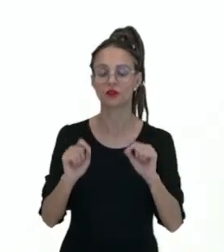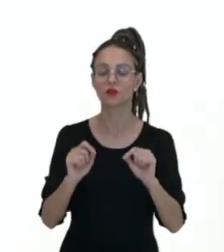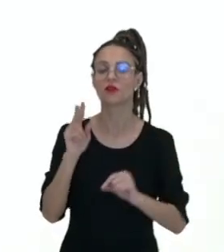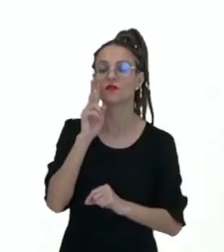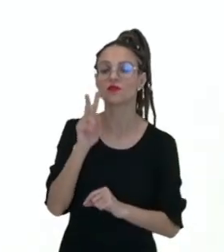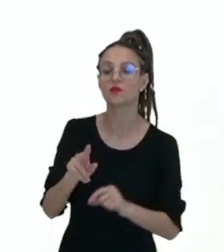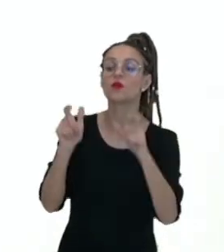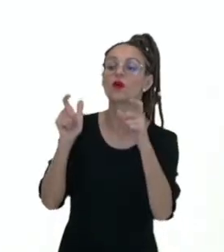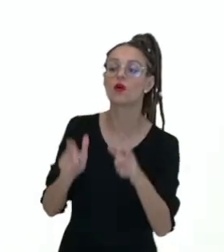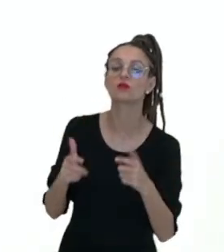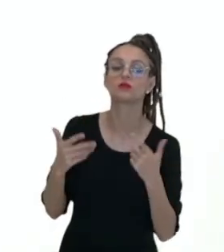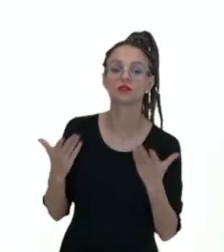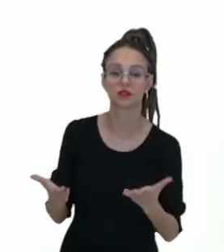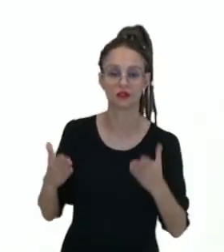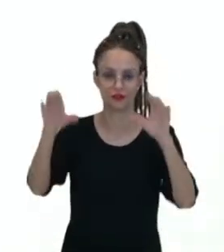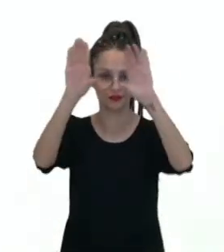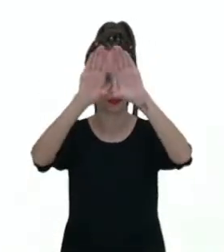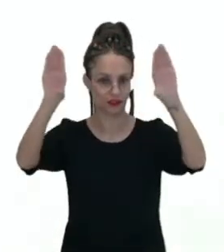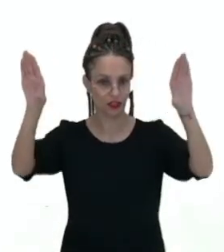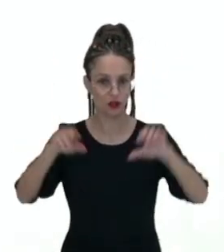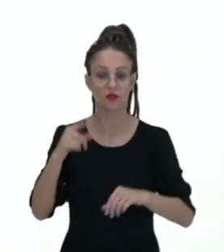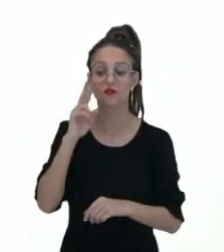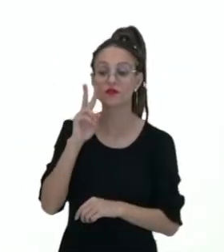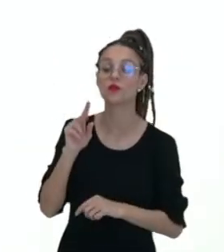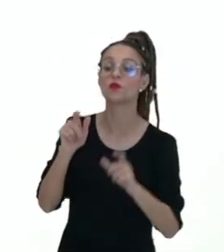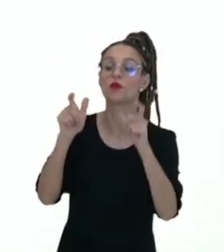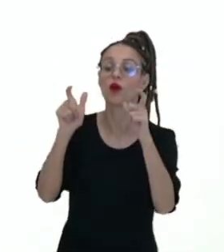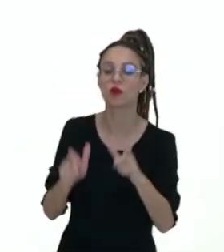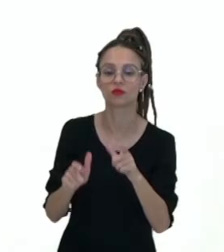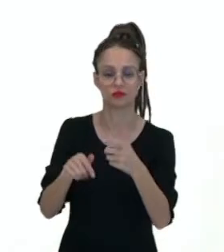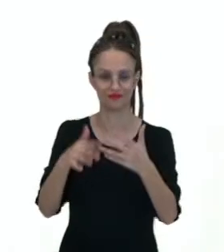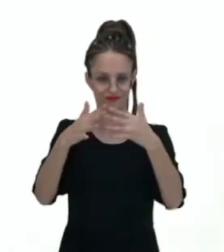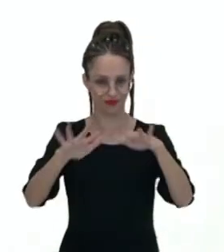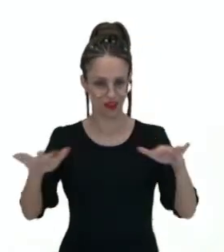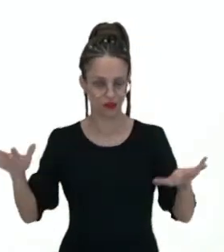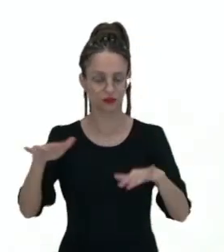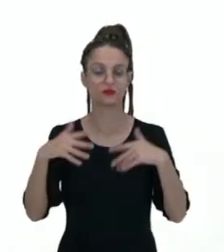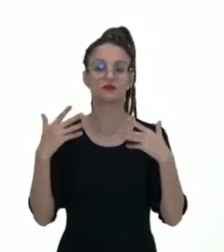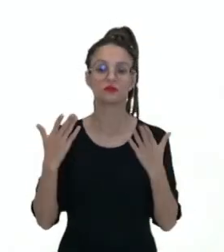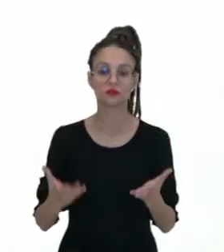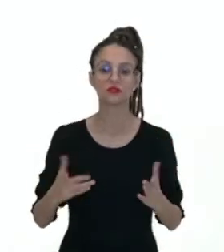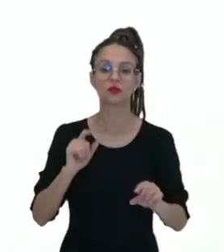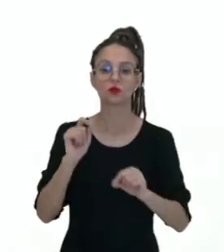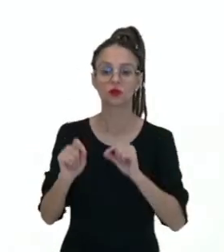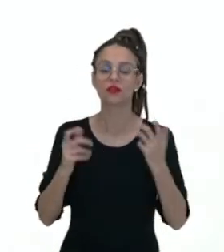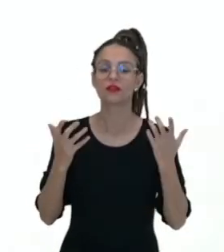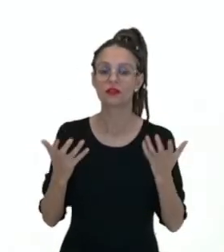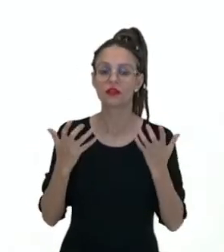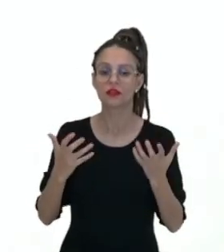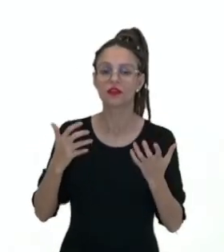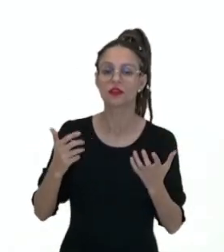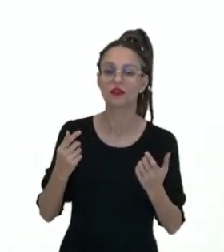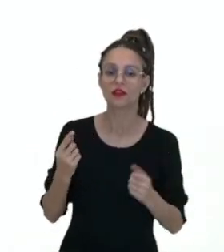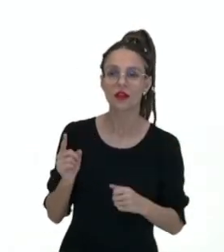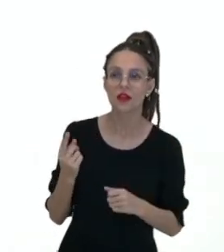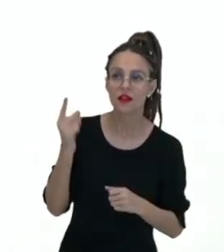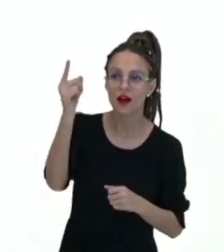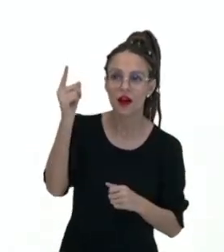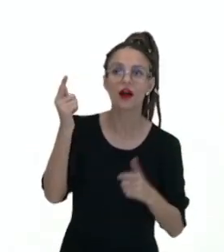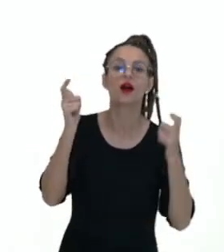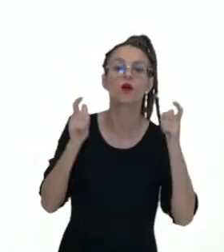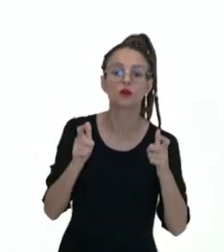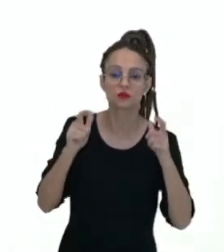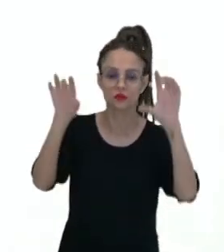onde? No céu. Viu onde? No mar. Então, queria subir onde? Ao